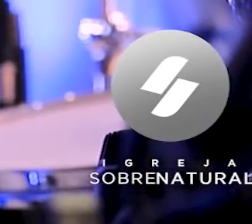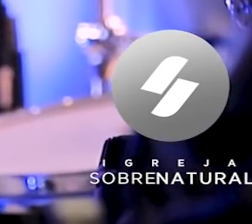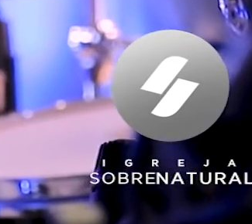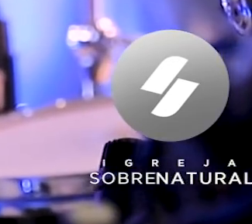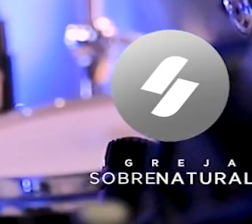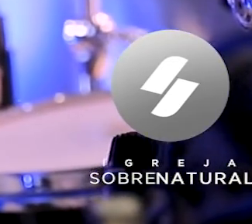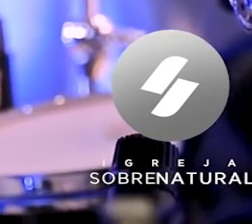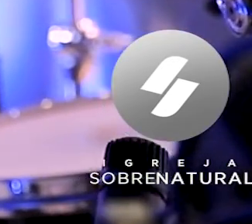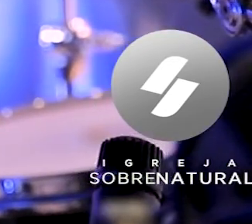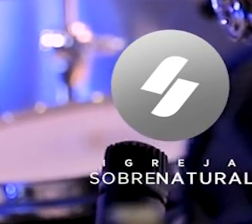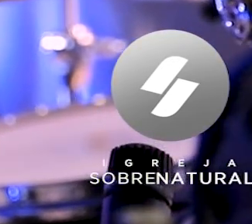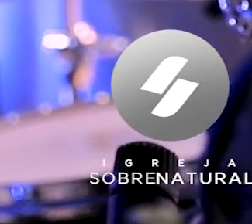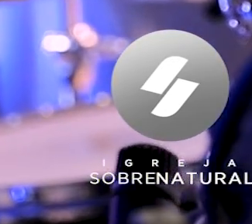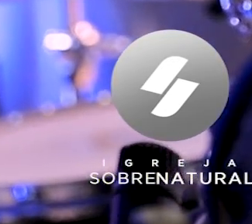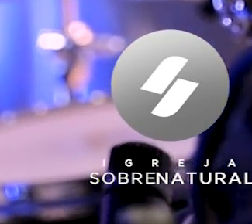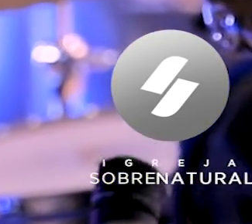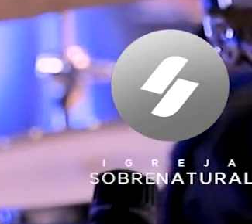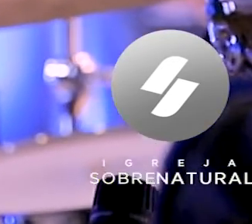jesus